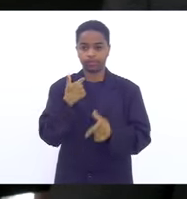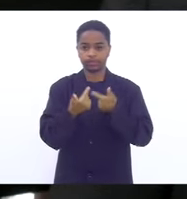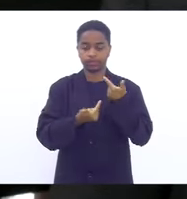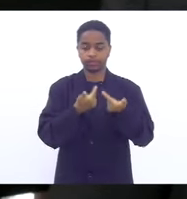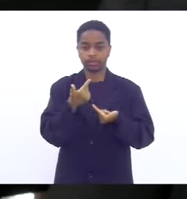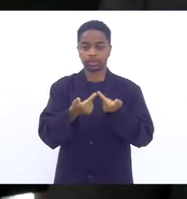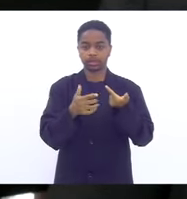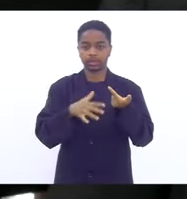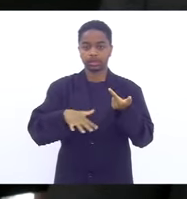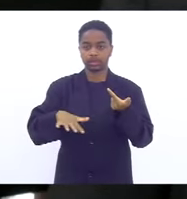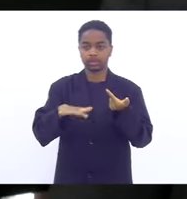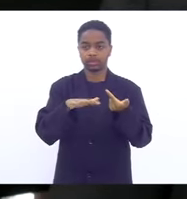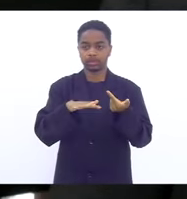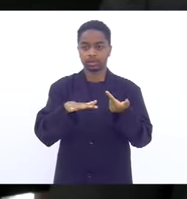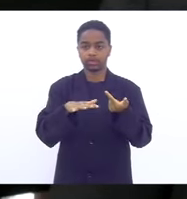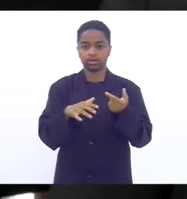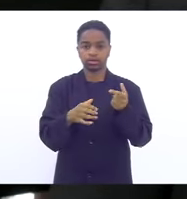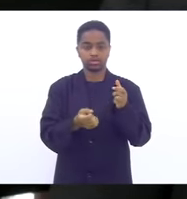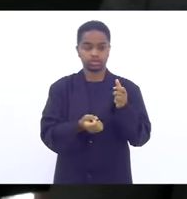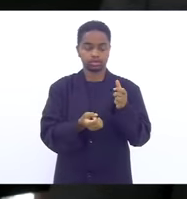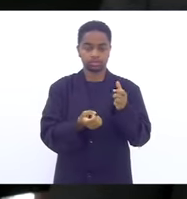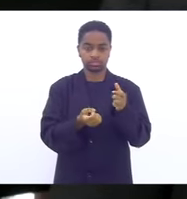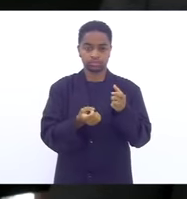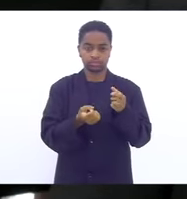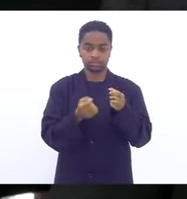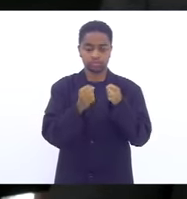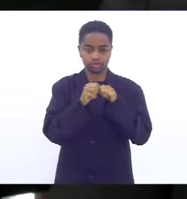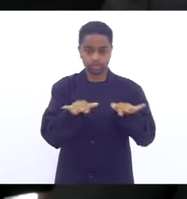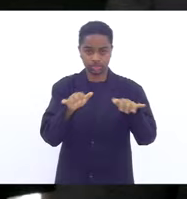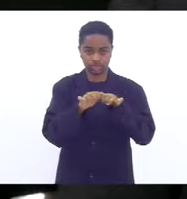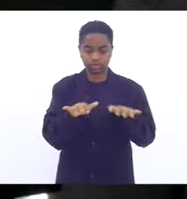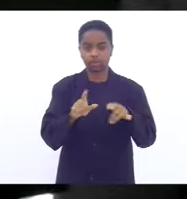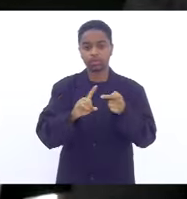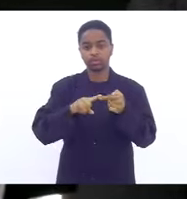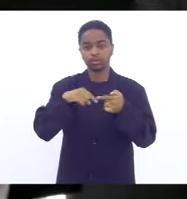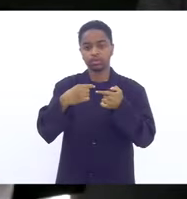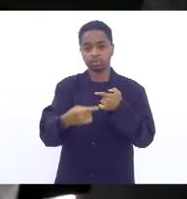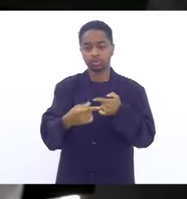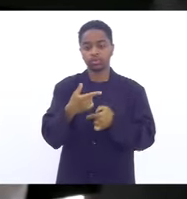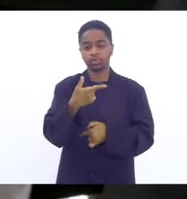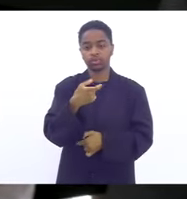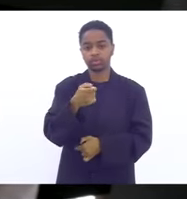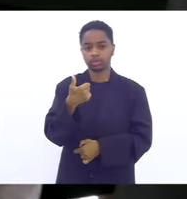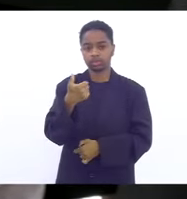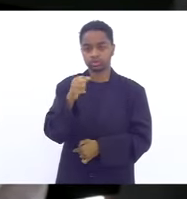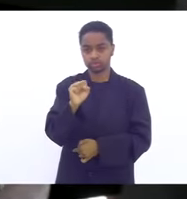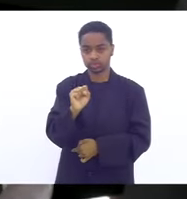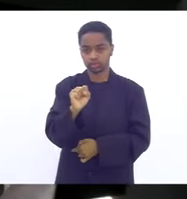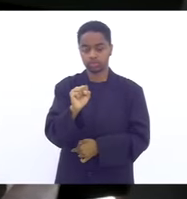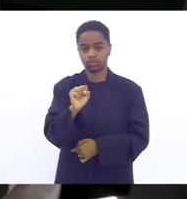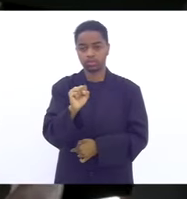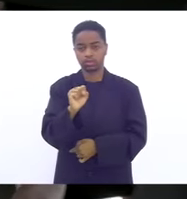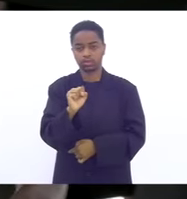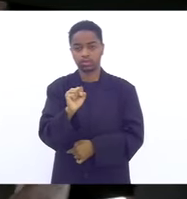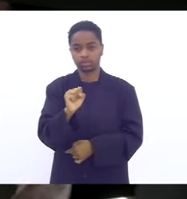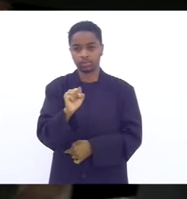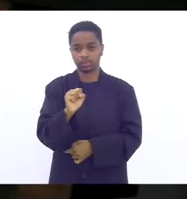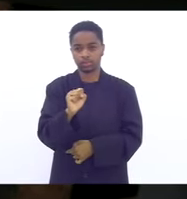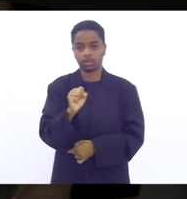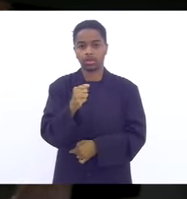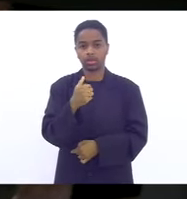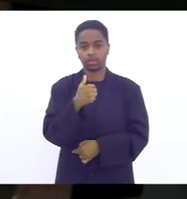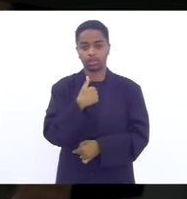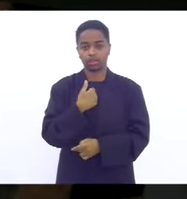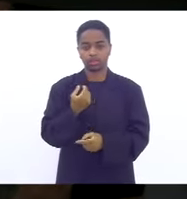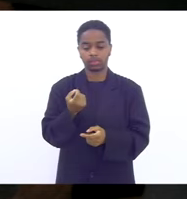parte de geração e depois, em 2018, com essa posição